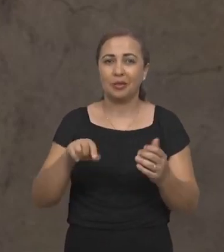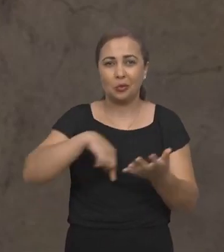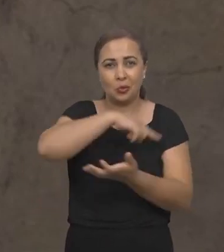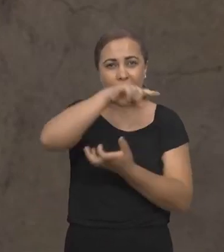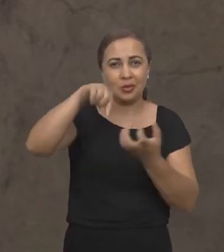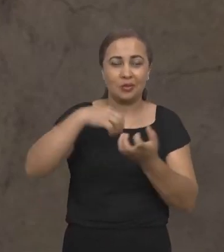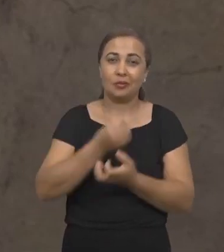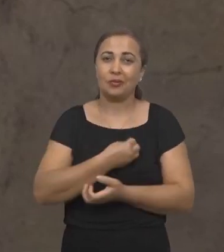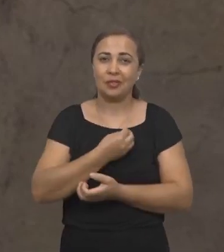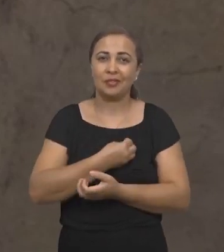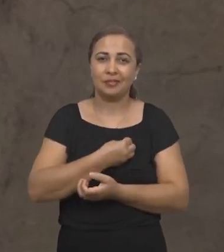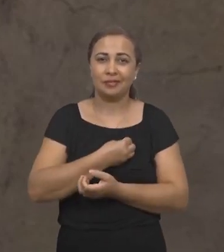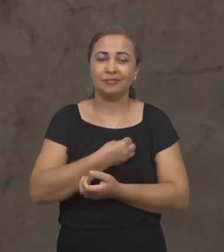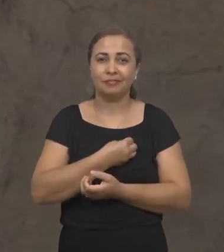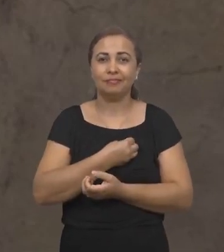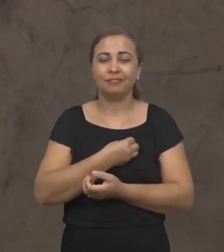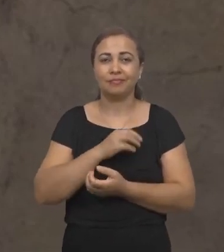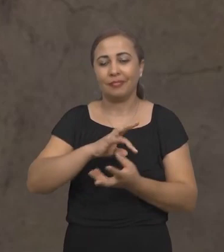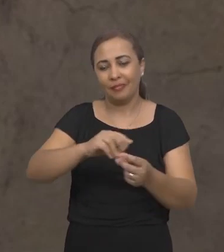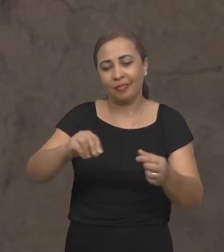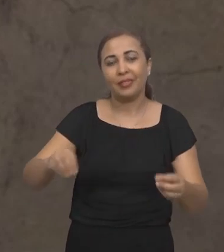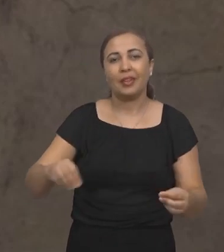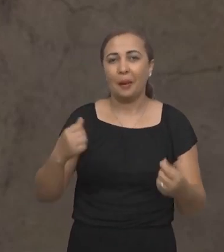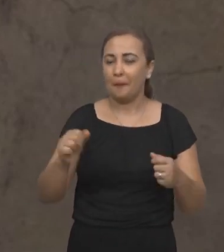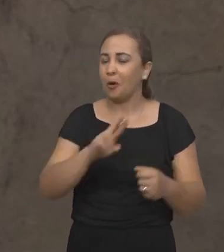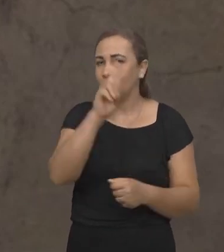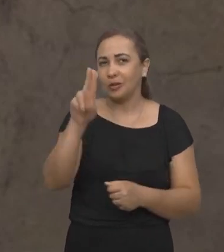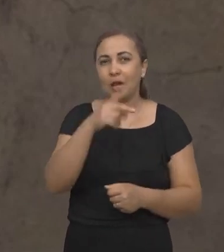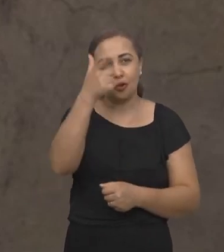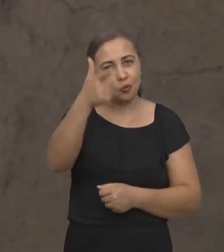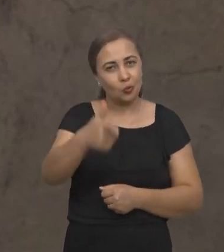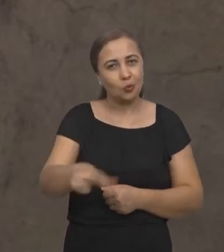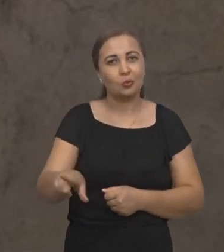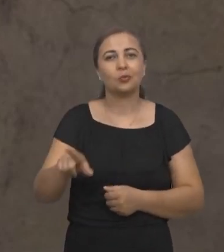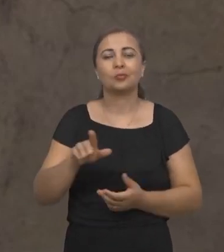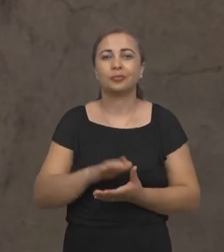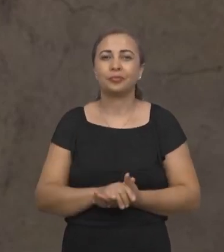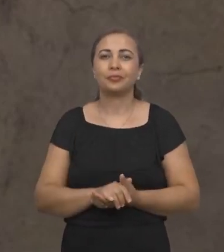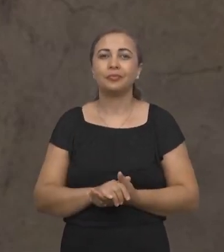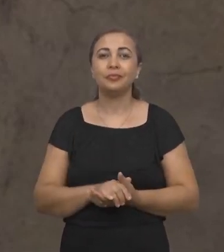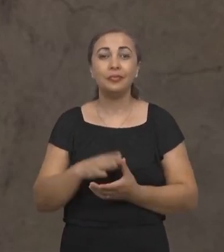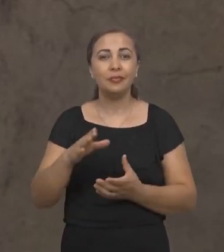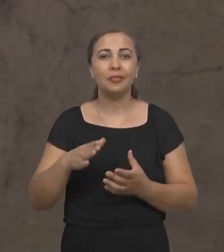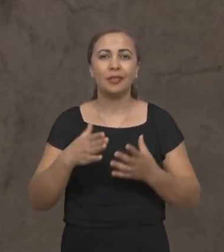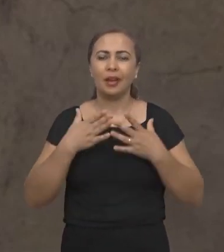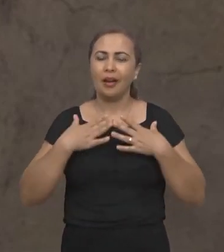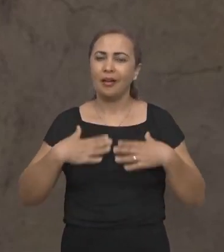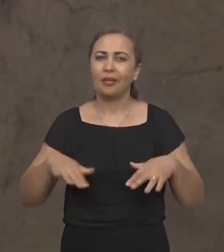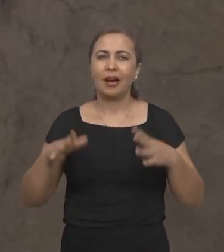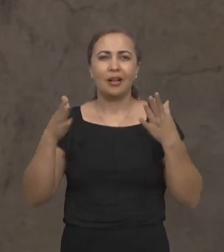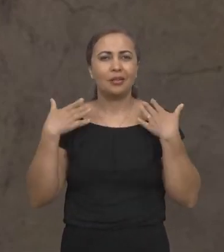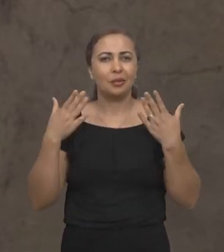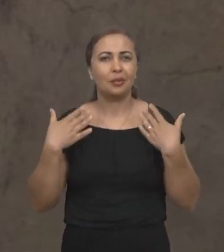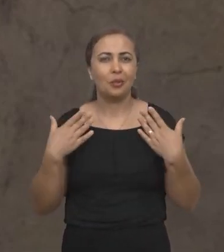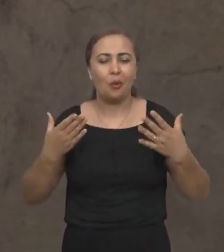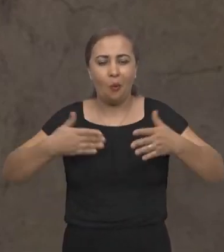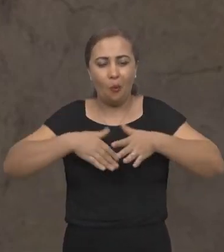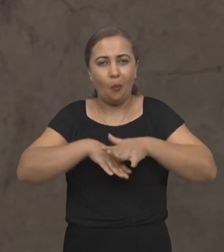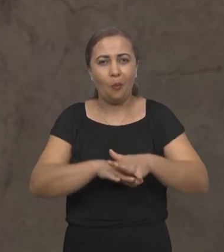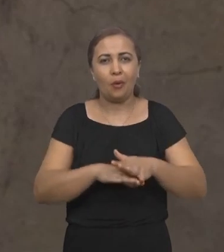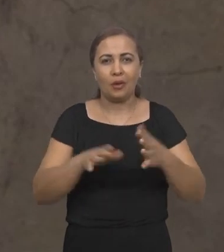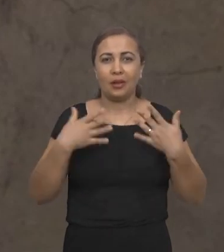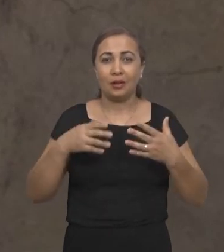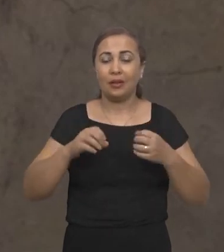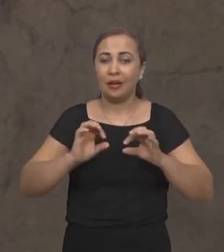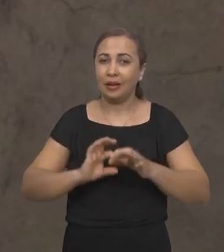fim do ciclo de vida, né? Sem falar que a terra é biodegradável, pode ser reutilizada. No que tange ao conforto higrotérmico, a terra armazena